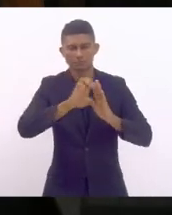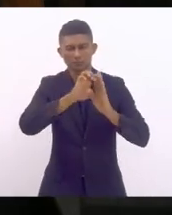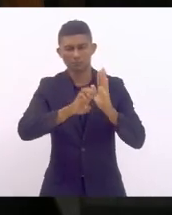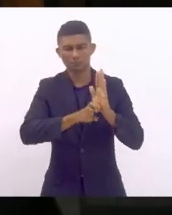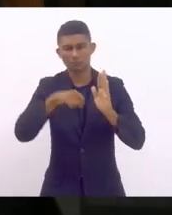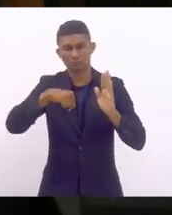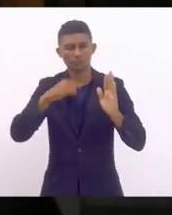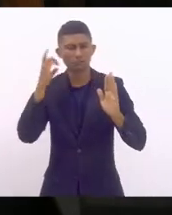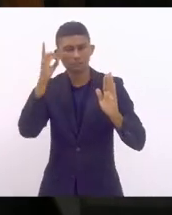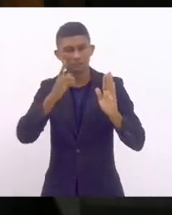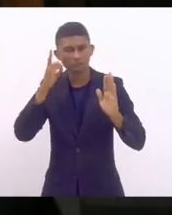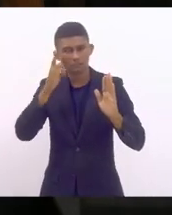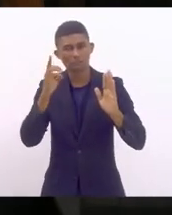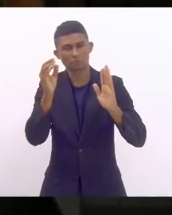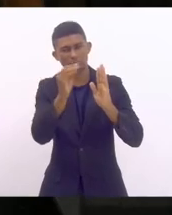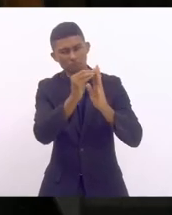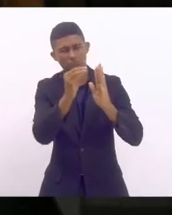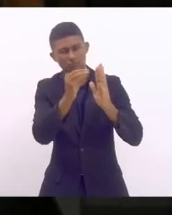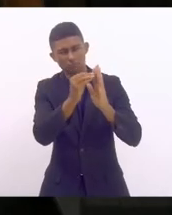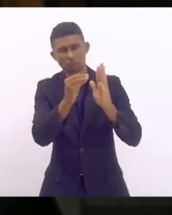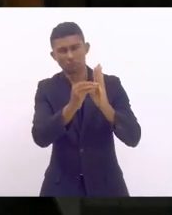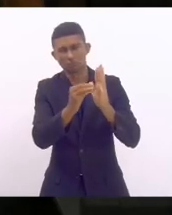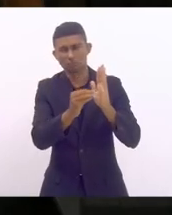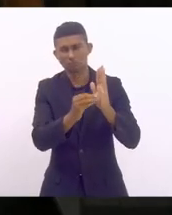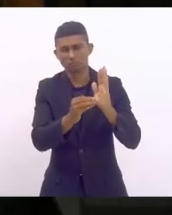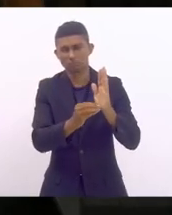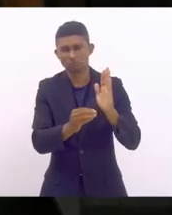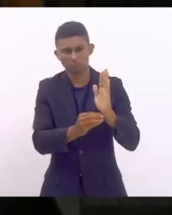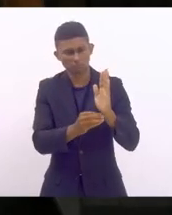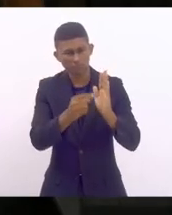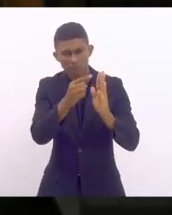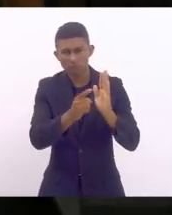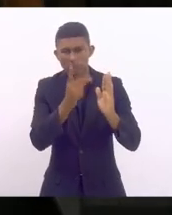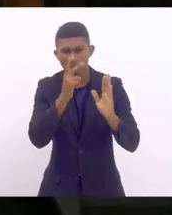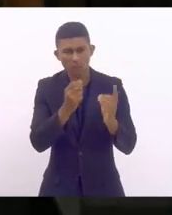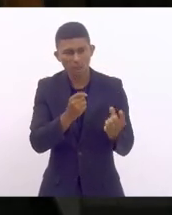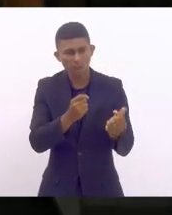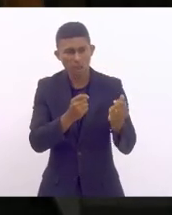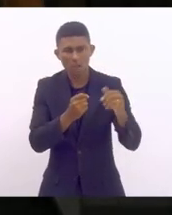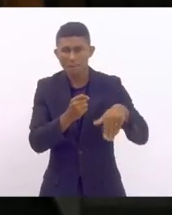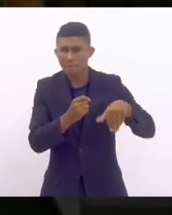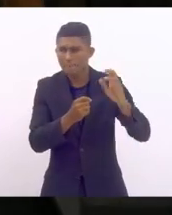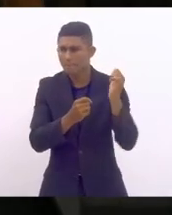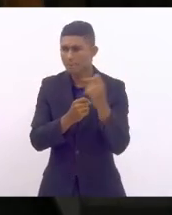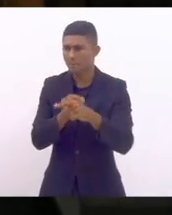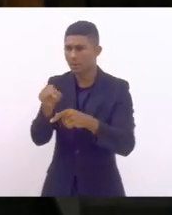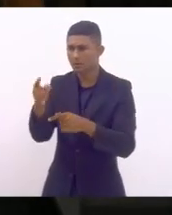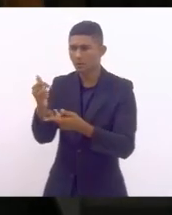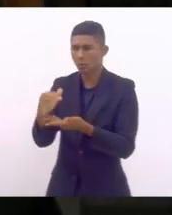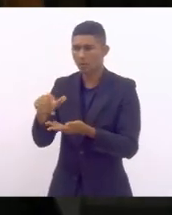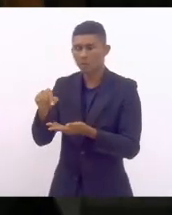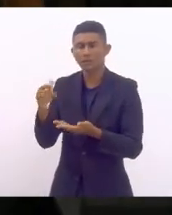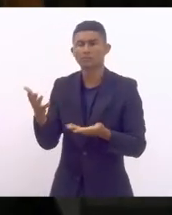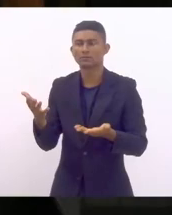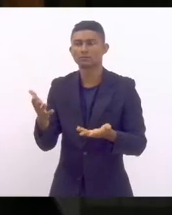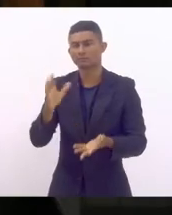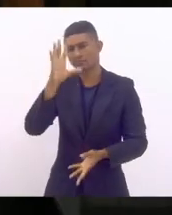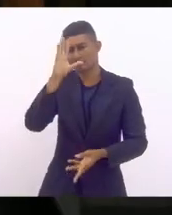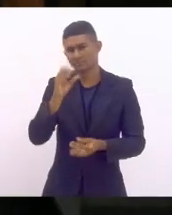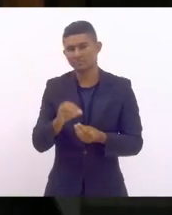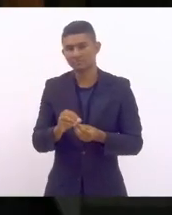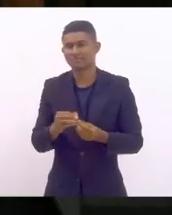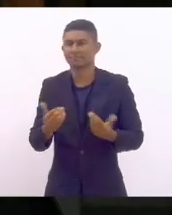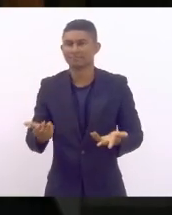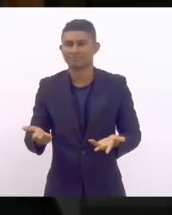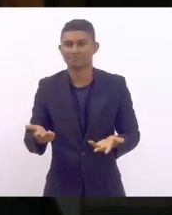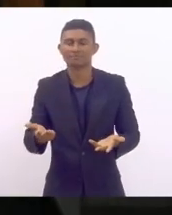parlamentares superam as dotações formais do orçamento é porque nós